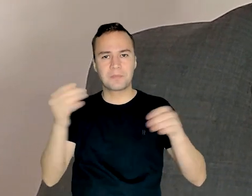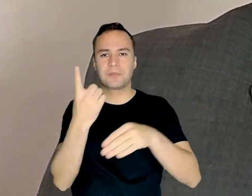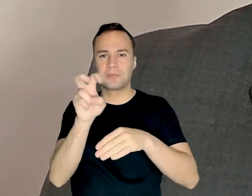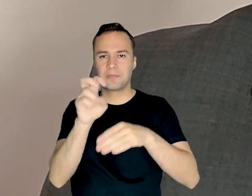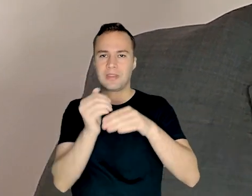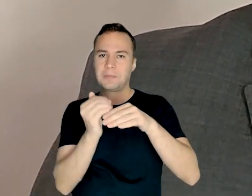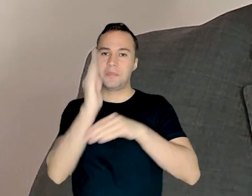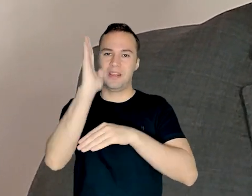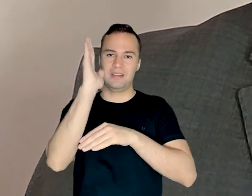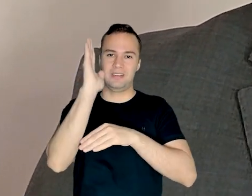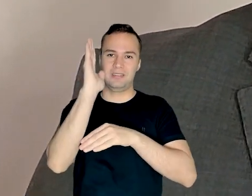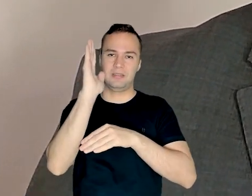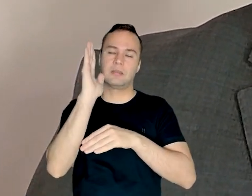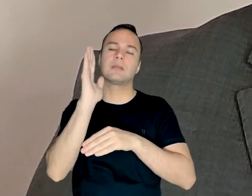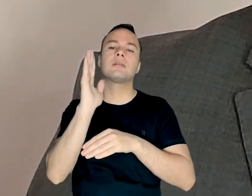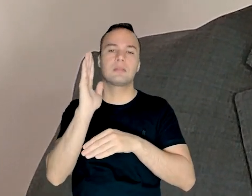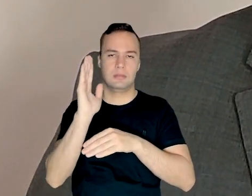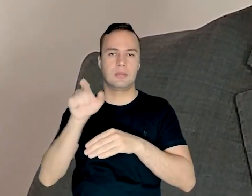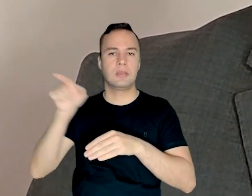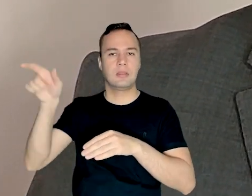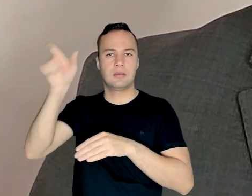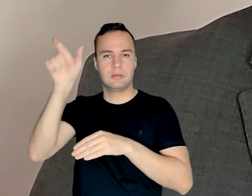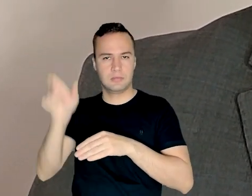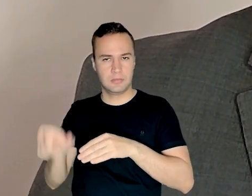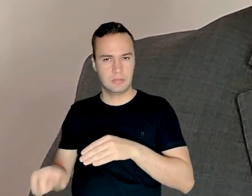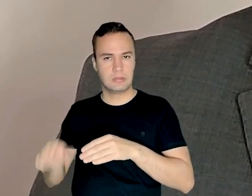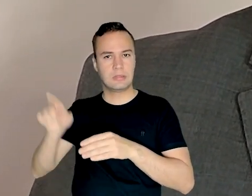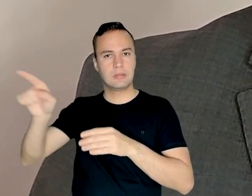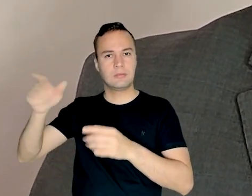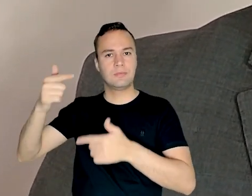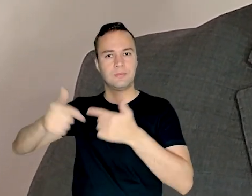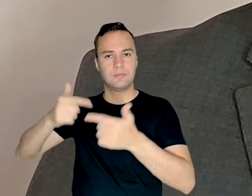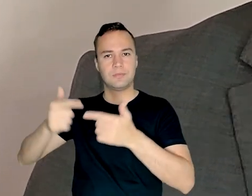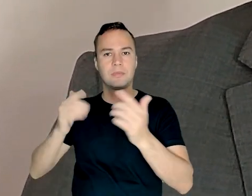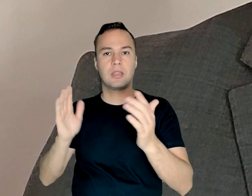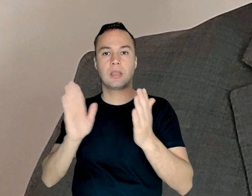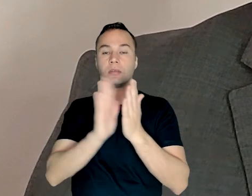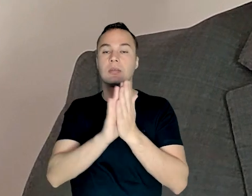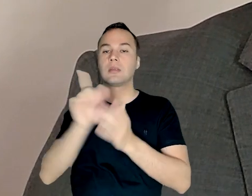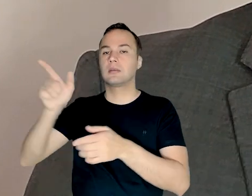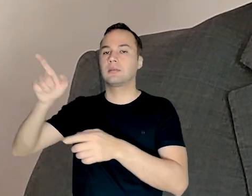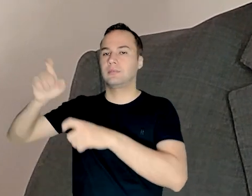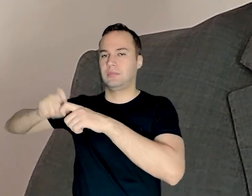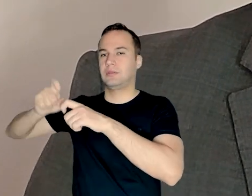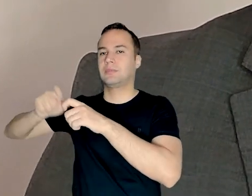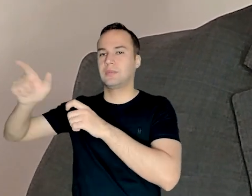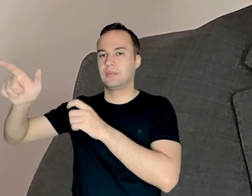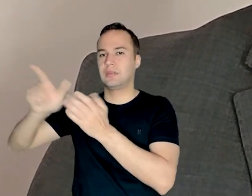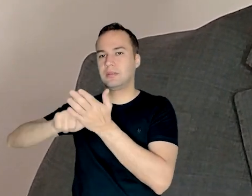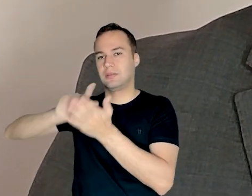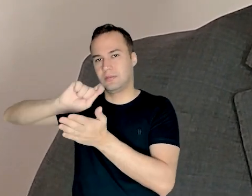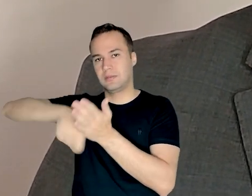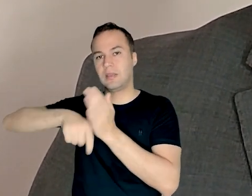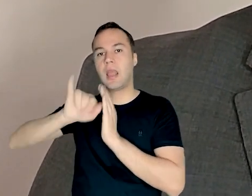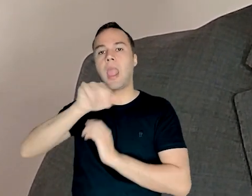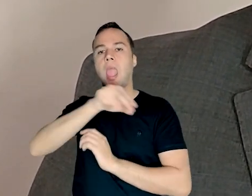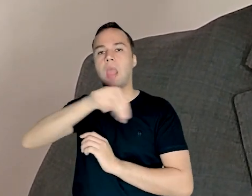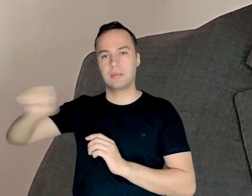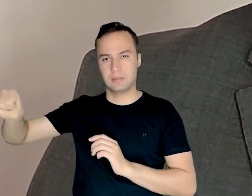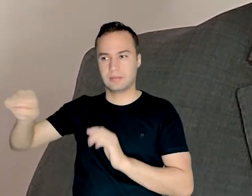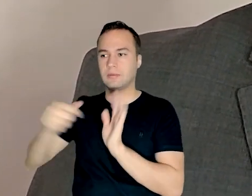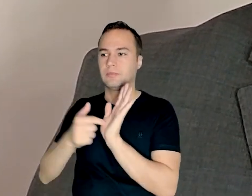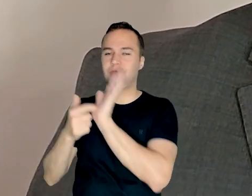um afastamento superior a 15 dias, o trabalhador deverá se apresentar com um atestado médico ao